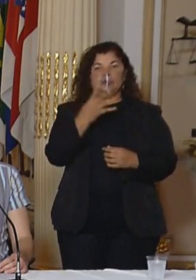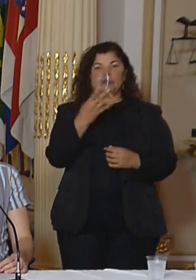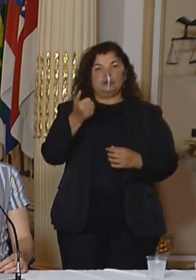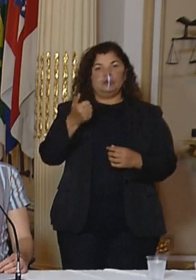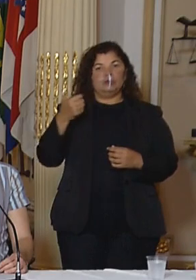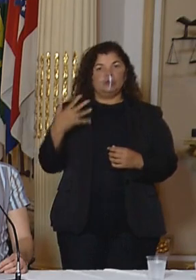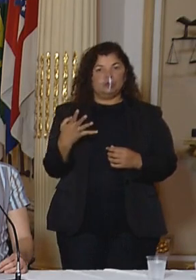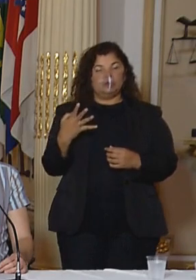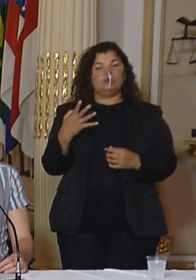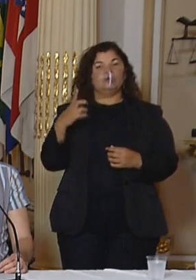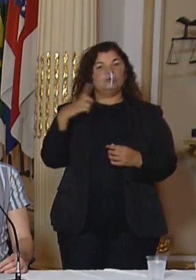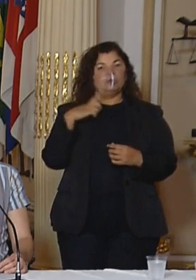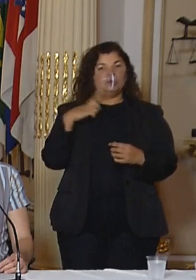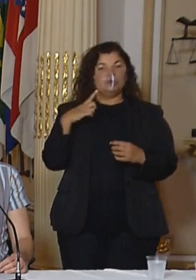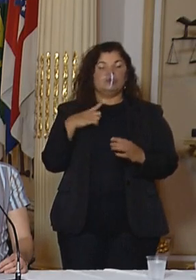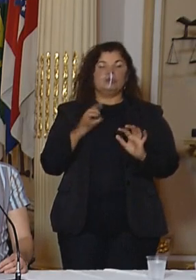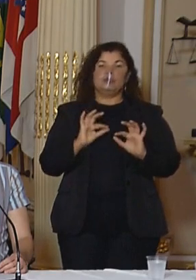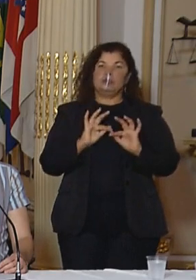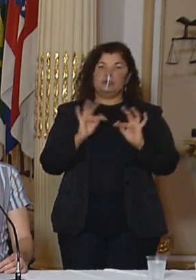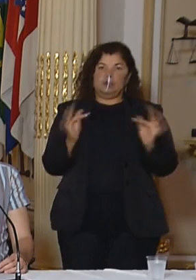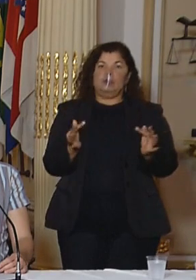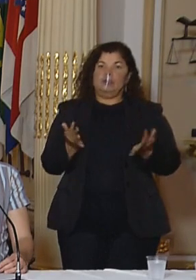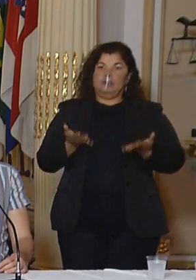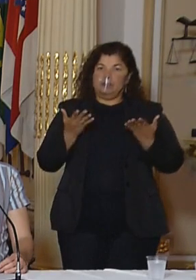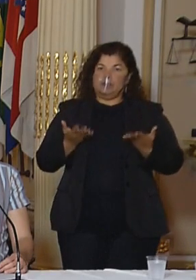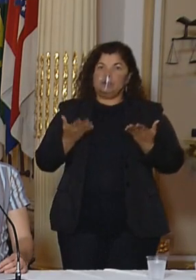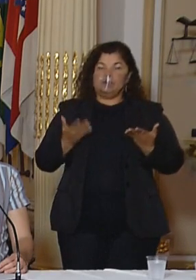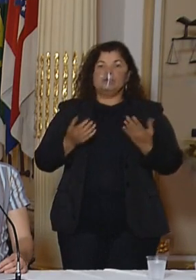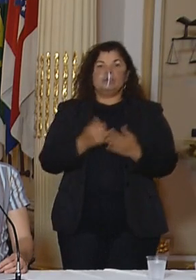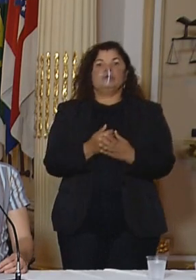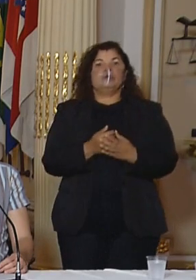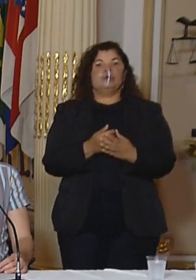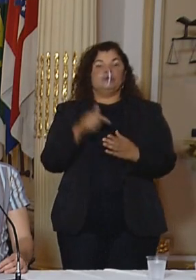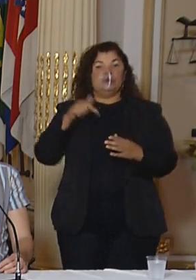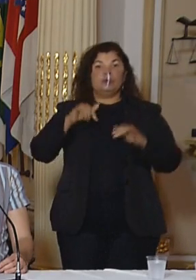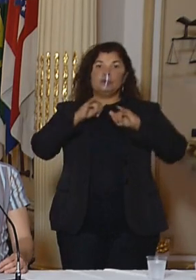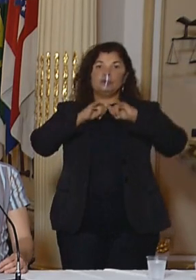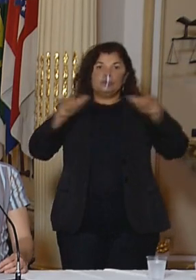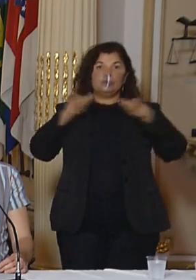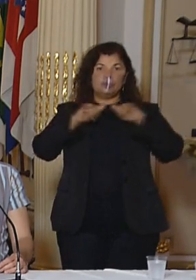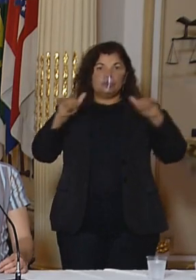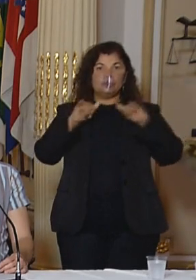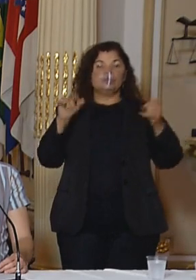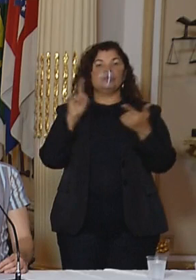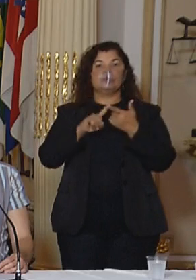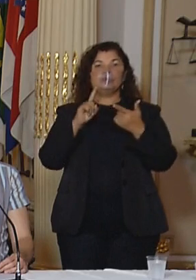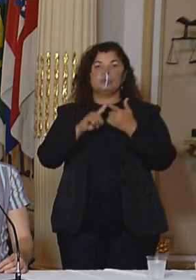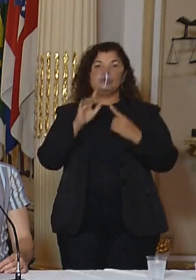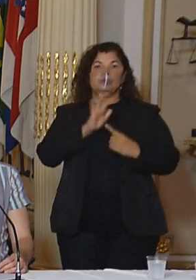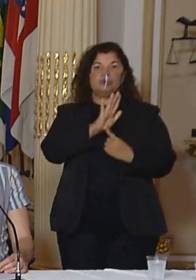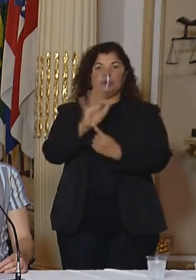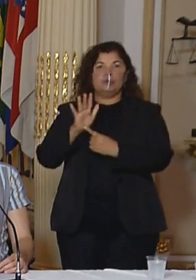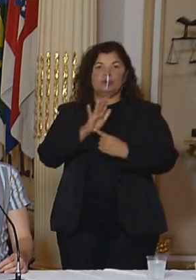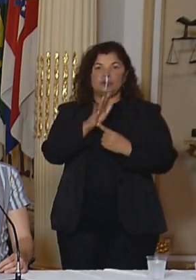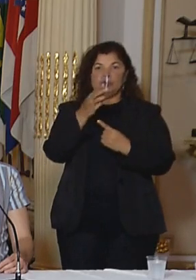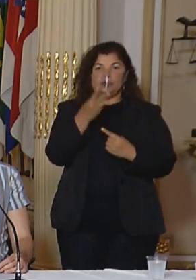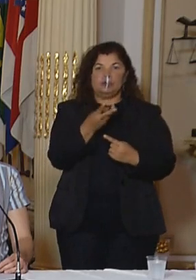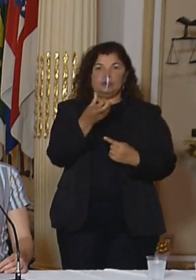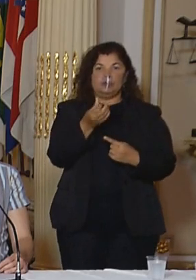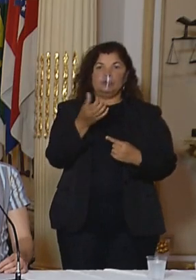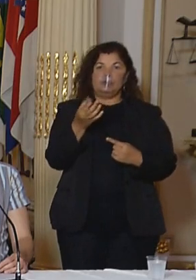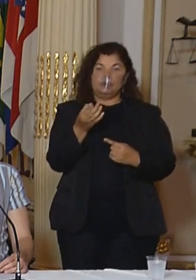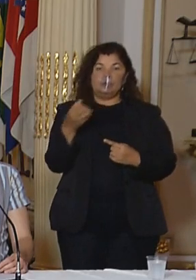21.414 considerados casos leves. O boletim de hoje também traz 360 novos pacientes